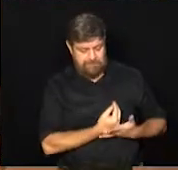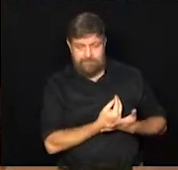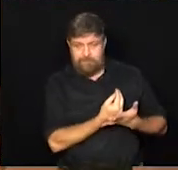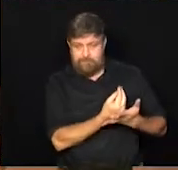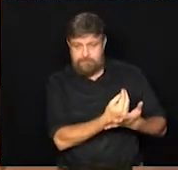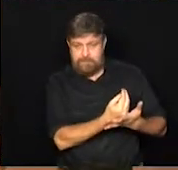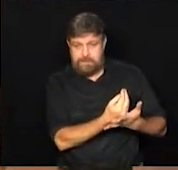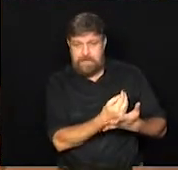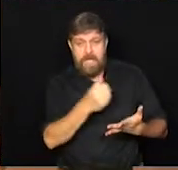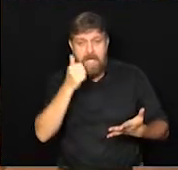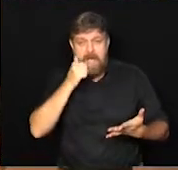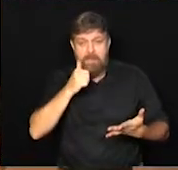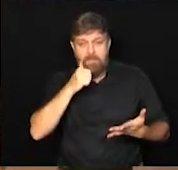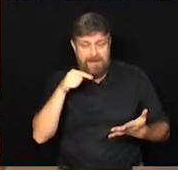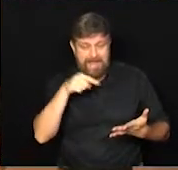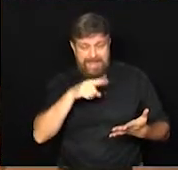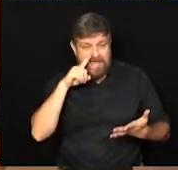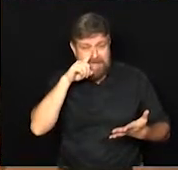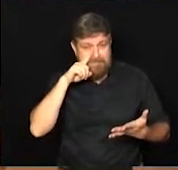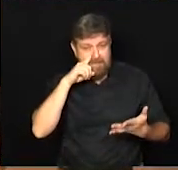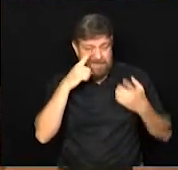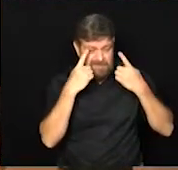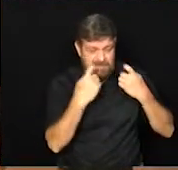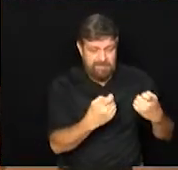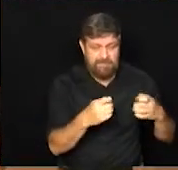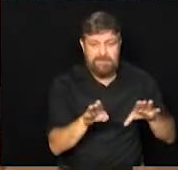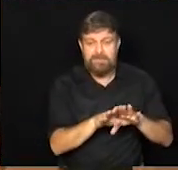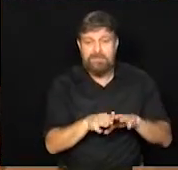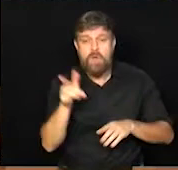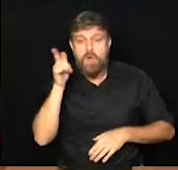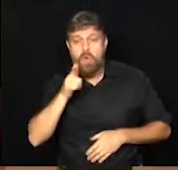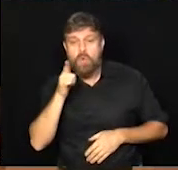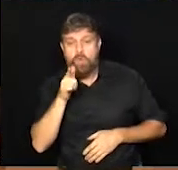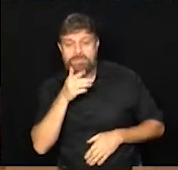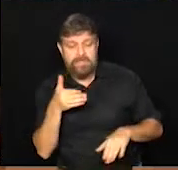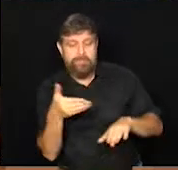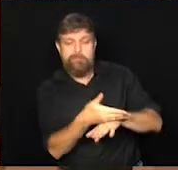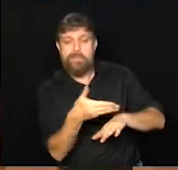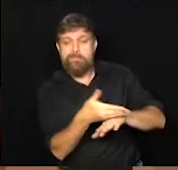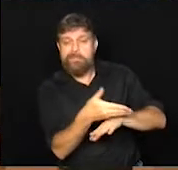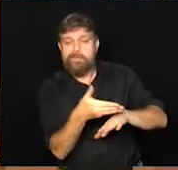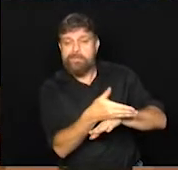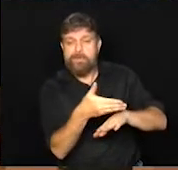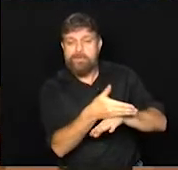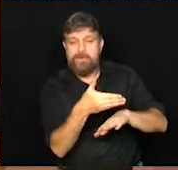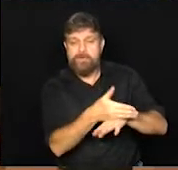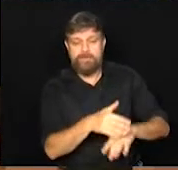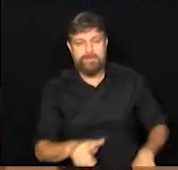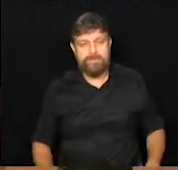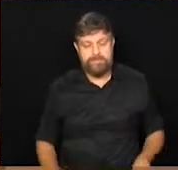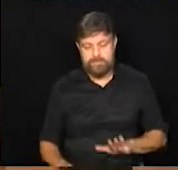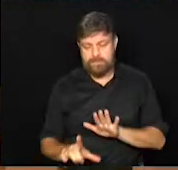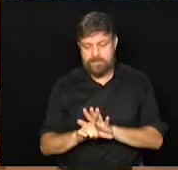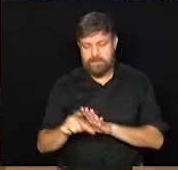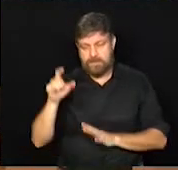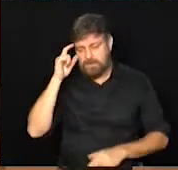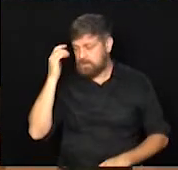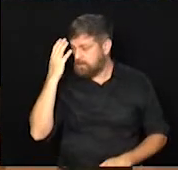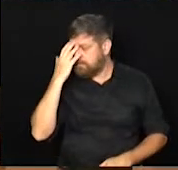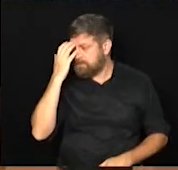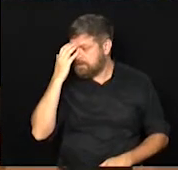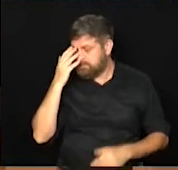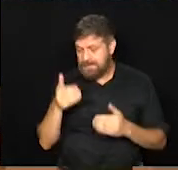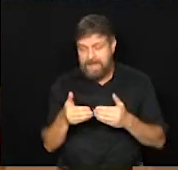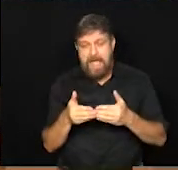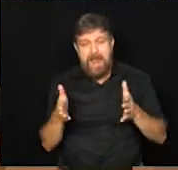estão em situação de violência, do acesso a esses serviços. Por isso que a própria Lei Maria da Penha, ela abre a possibilidade,